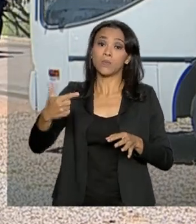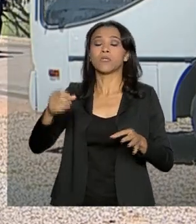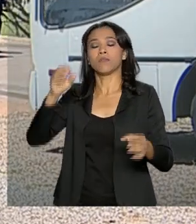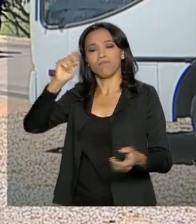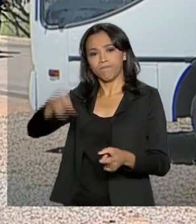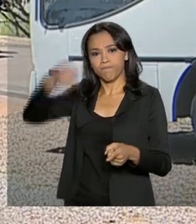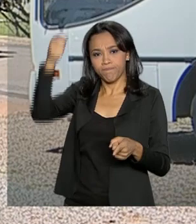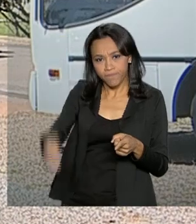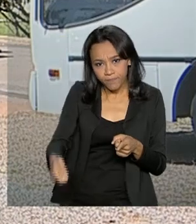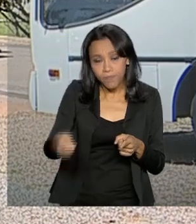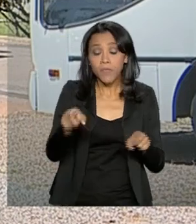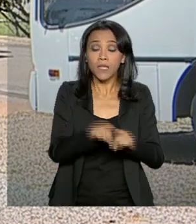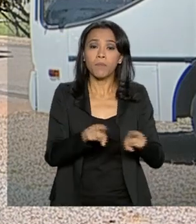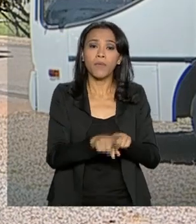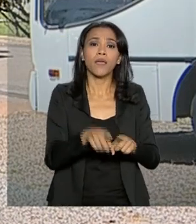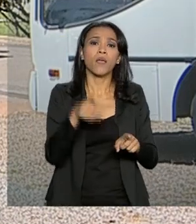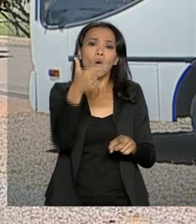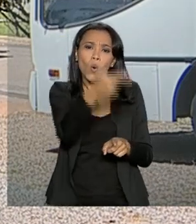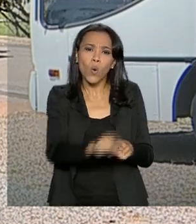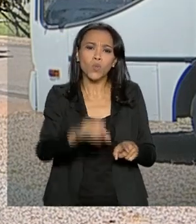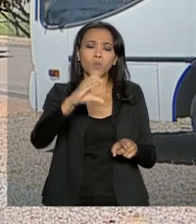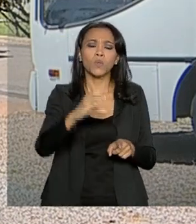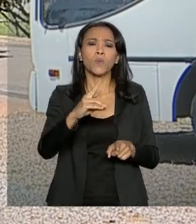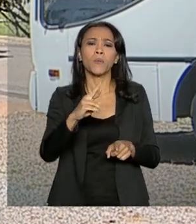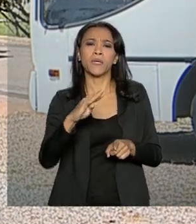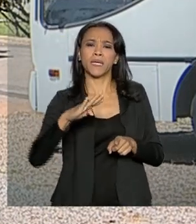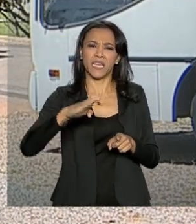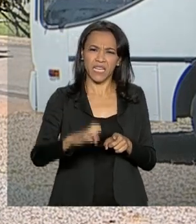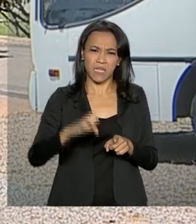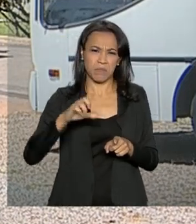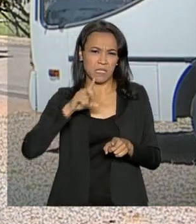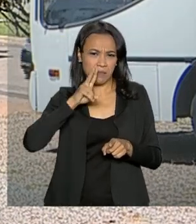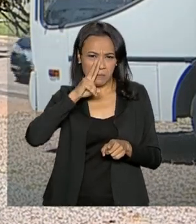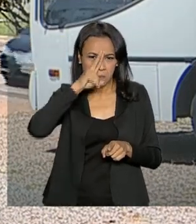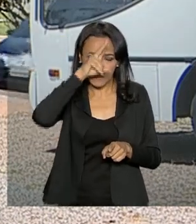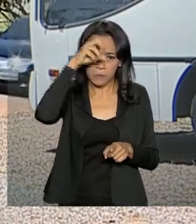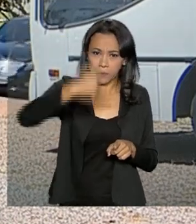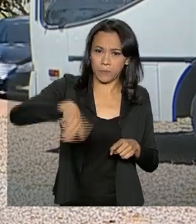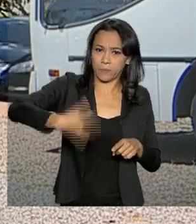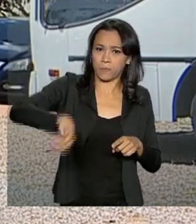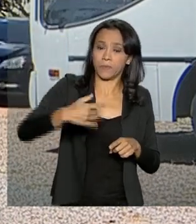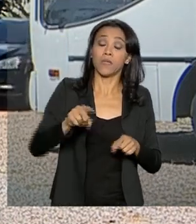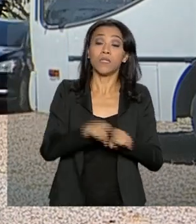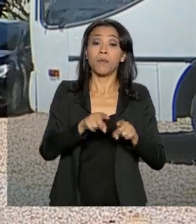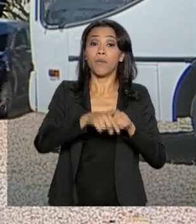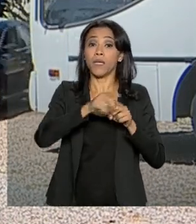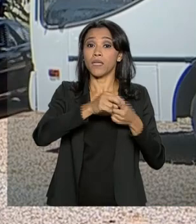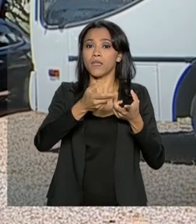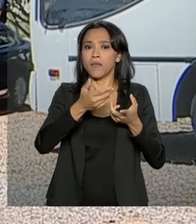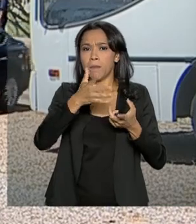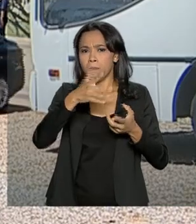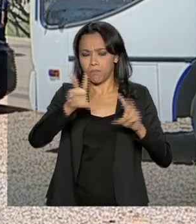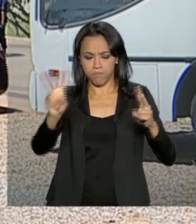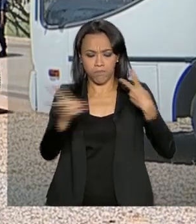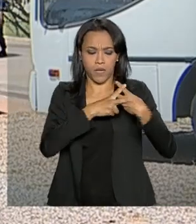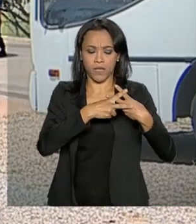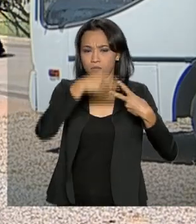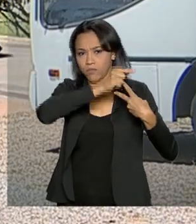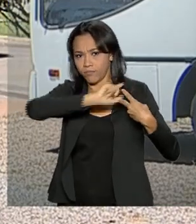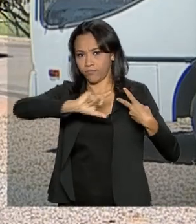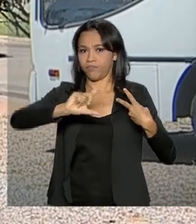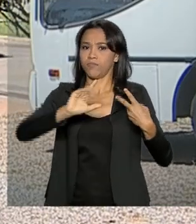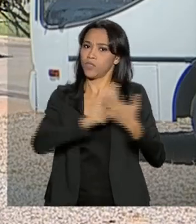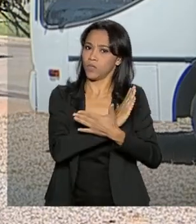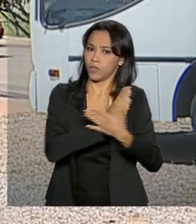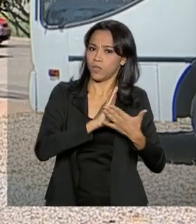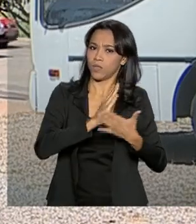também agrava a pena para crimes graves. O texto ainda dificulta a soltura de presos em reincidentes. E deve